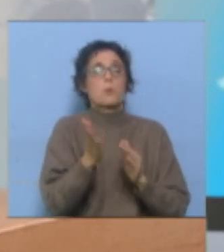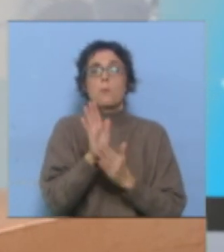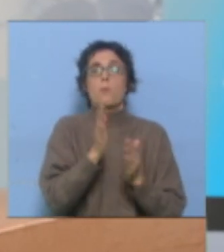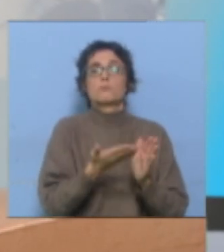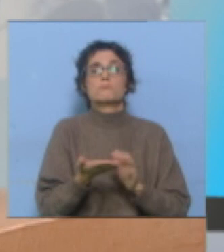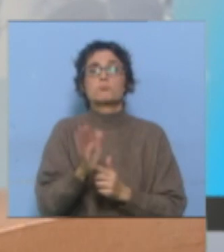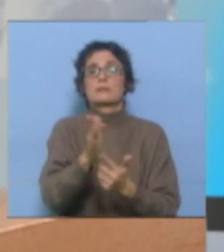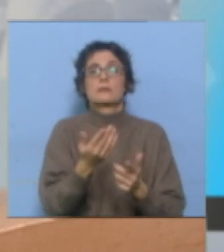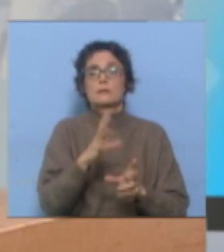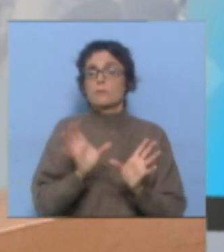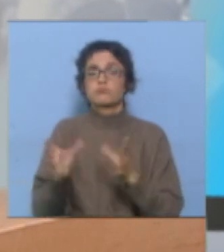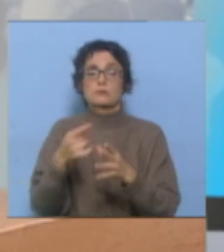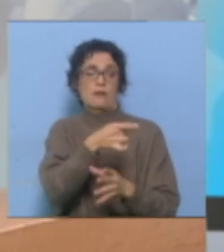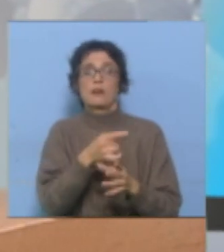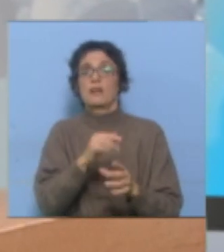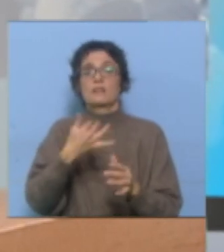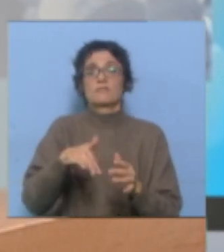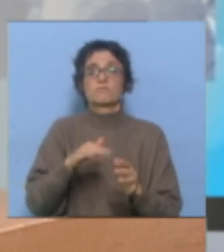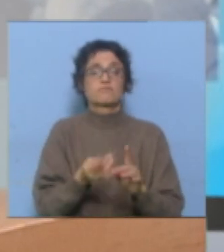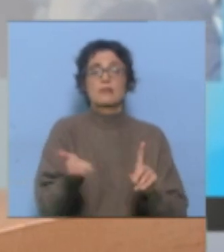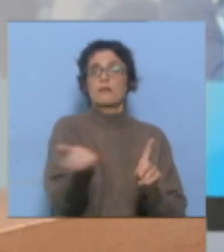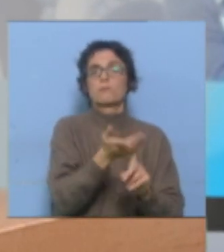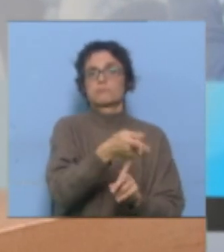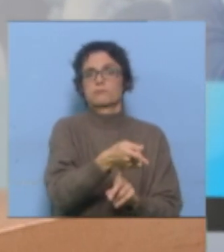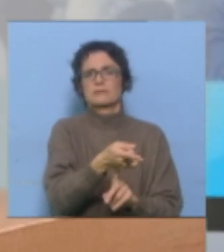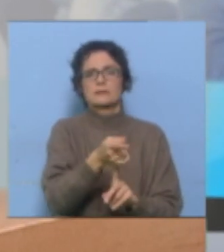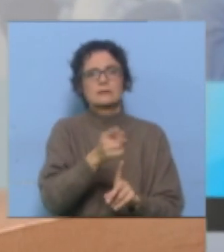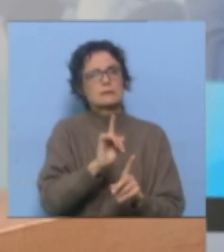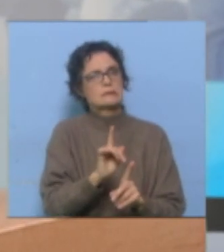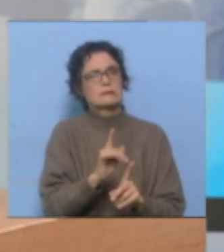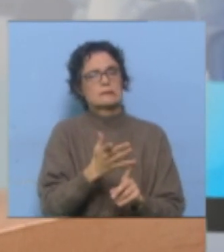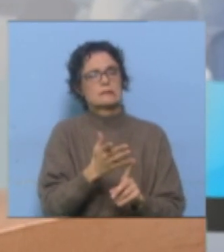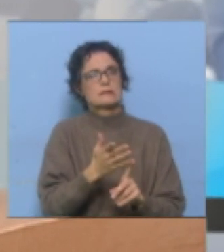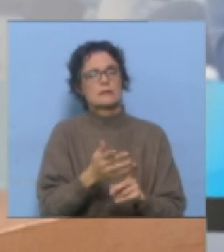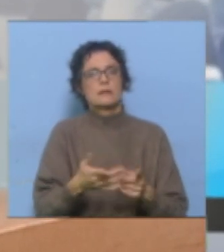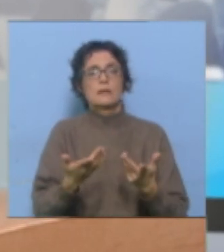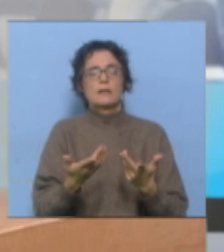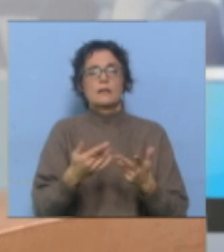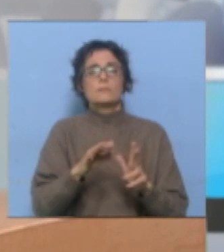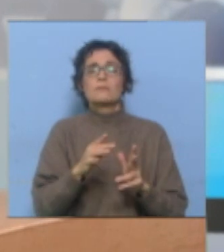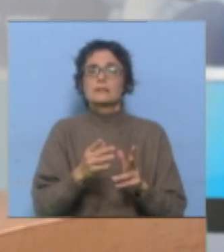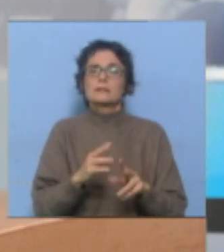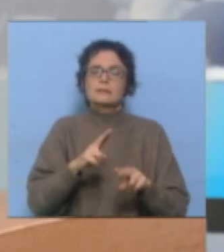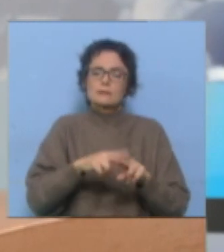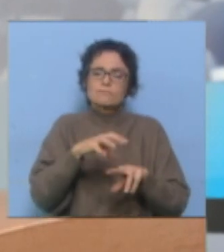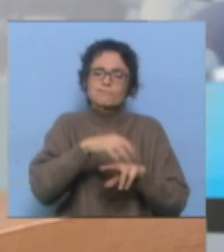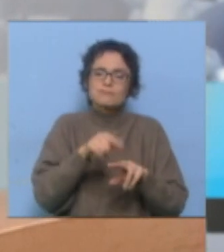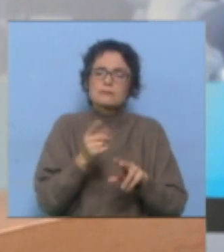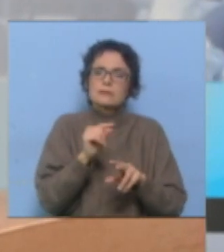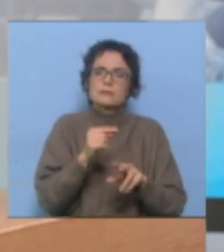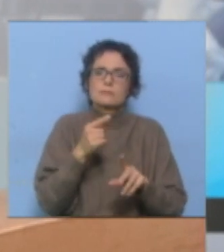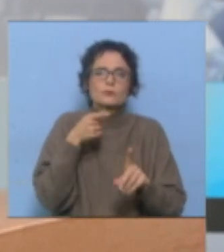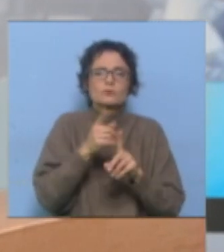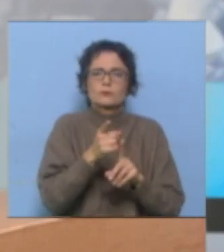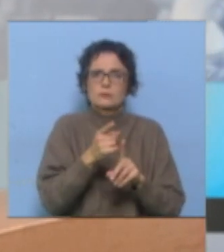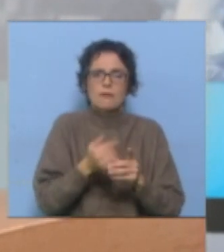cometeu algum ilícito, tem que ser protegida a sociedade para que não haja agressões contra ele ou façam justiça por próprias mãos, mas também a